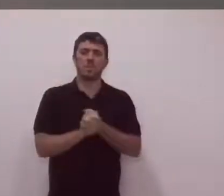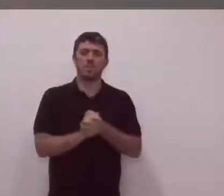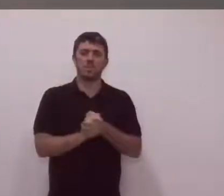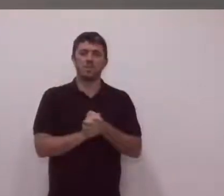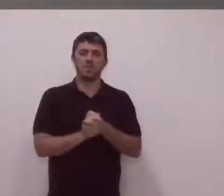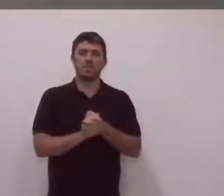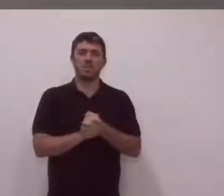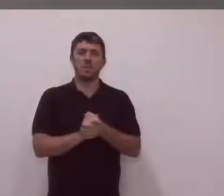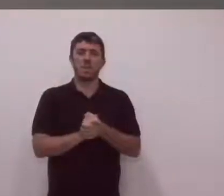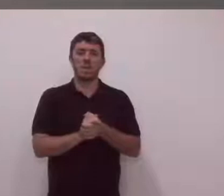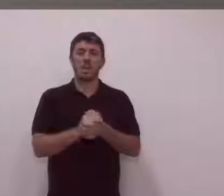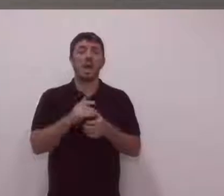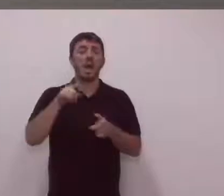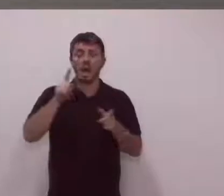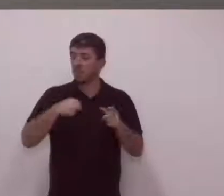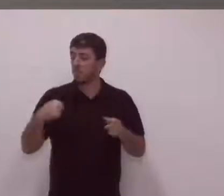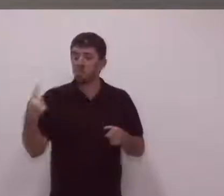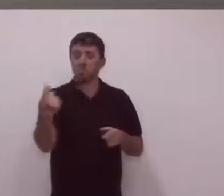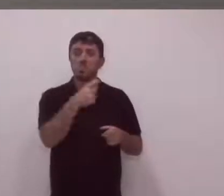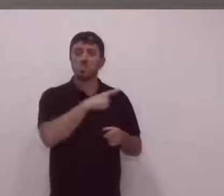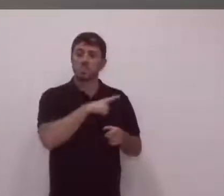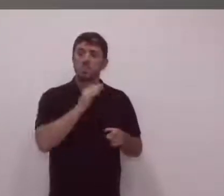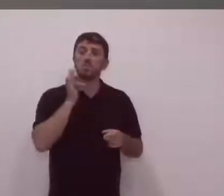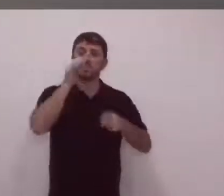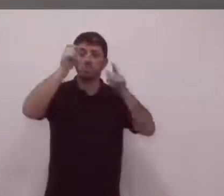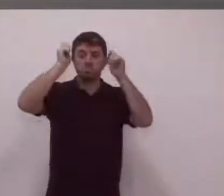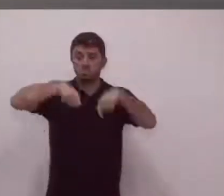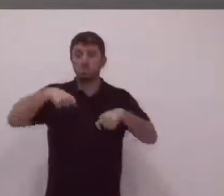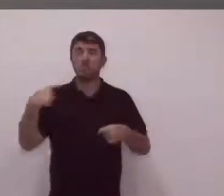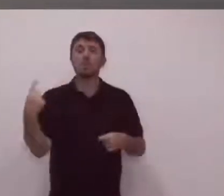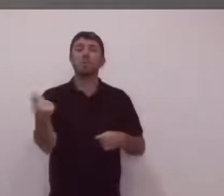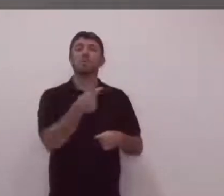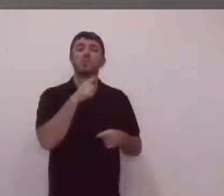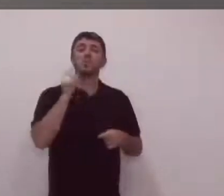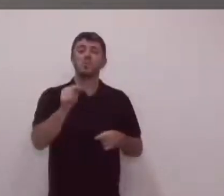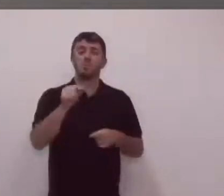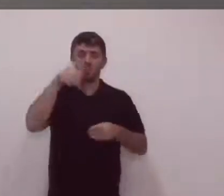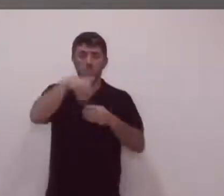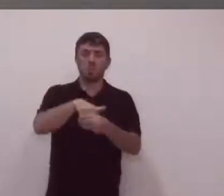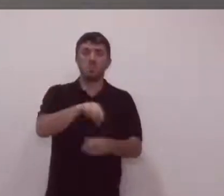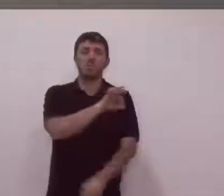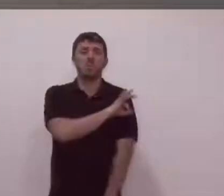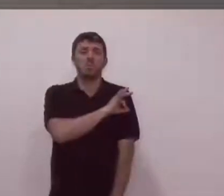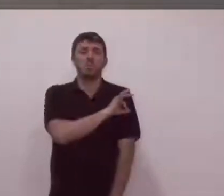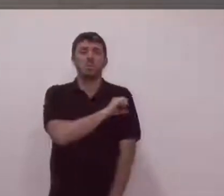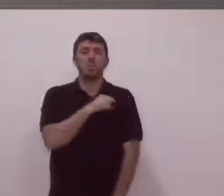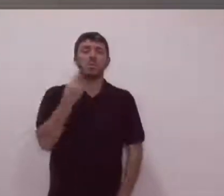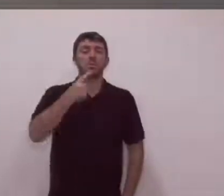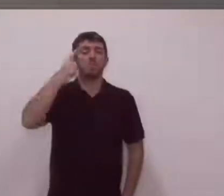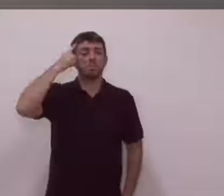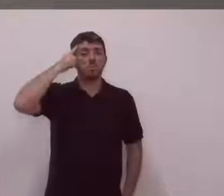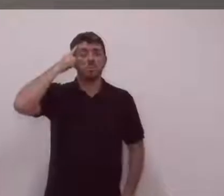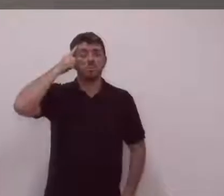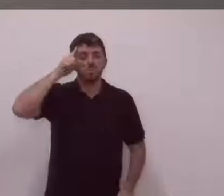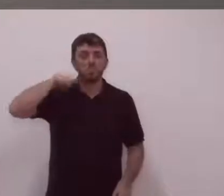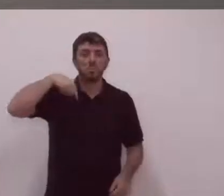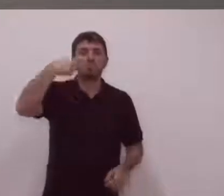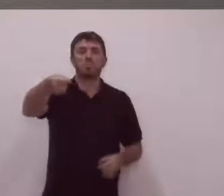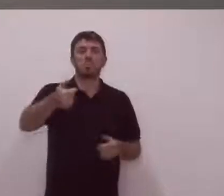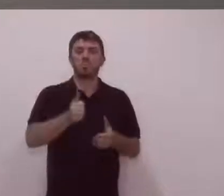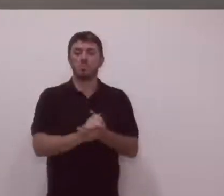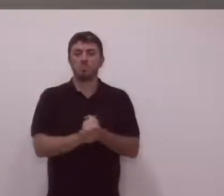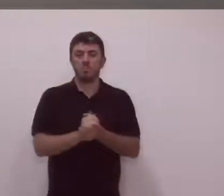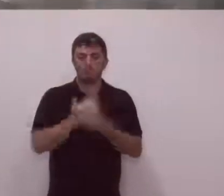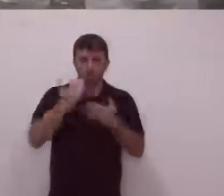vários prefeituráveis o que nós estamos pensando para o ano que vem ano de eleição falarei um pouco mais sobre isso vereador